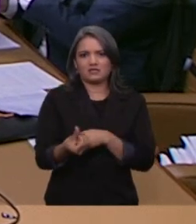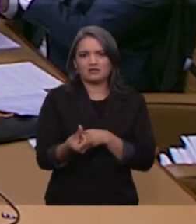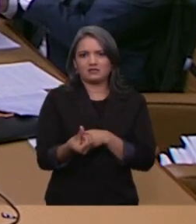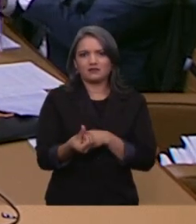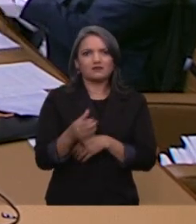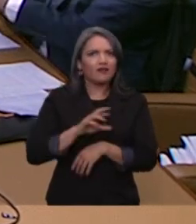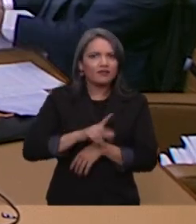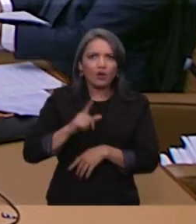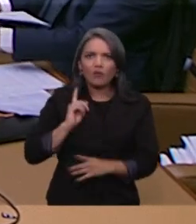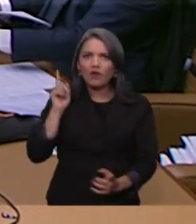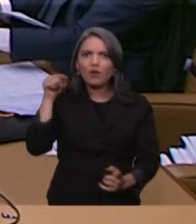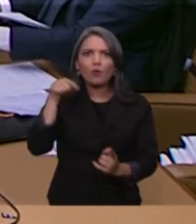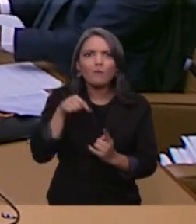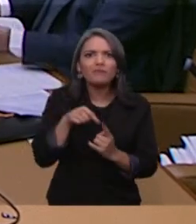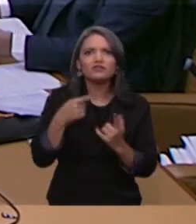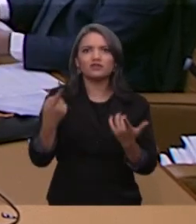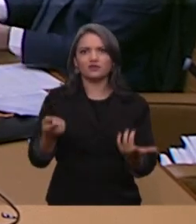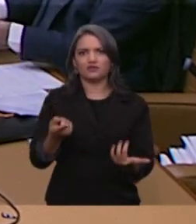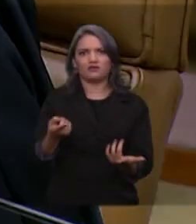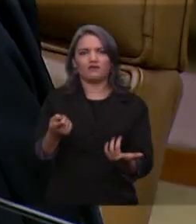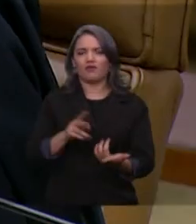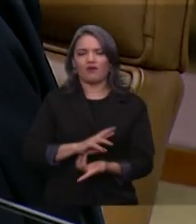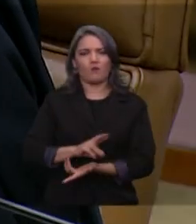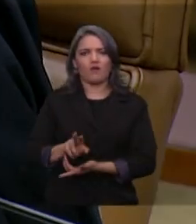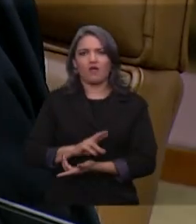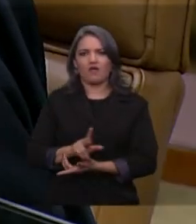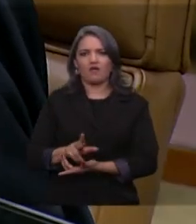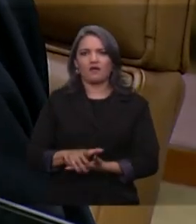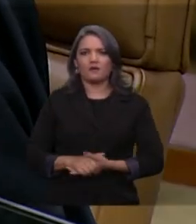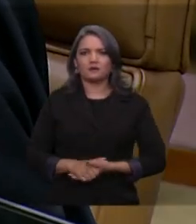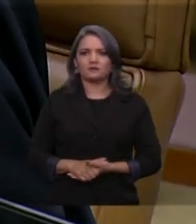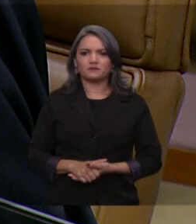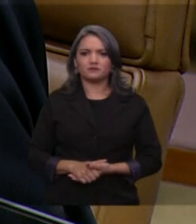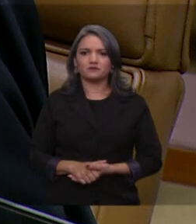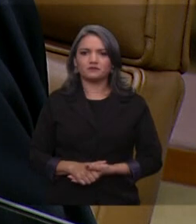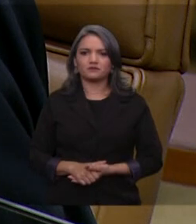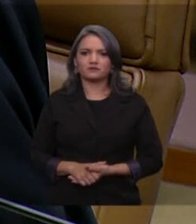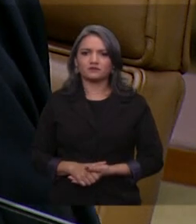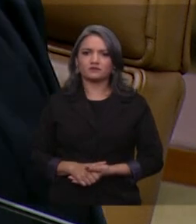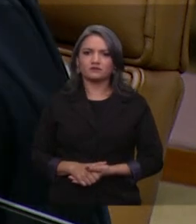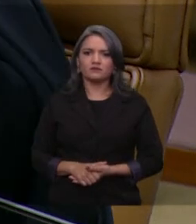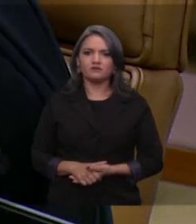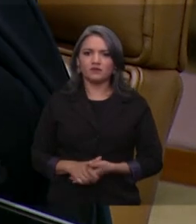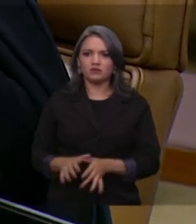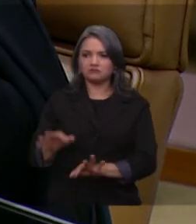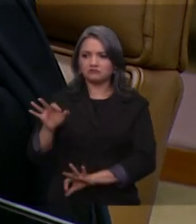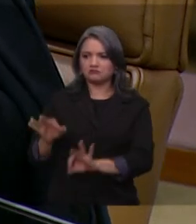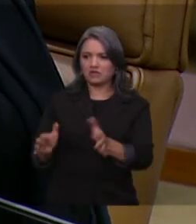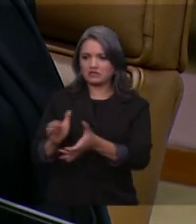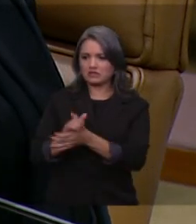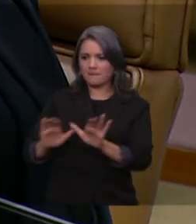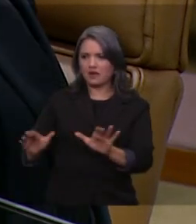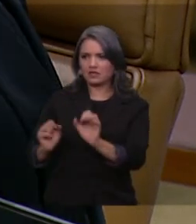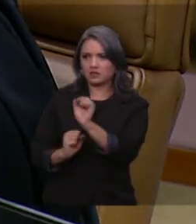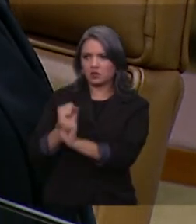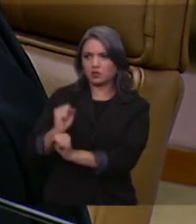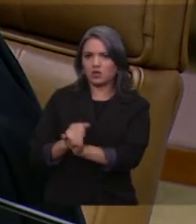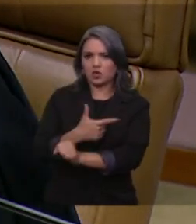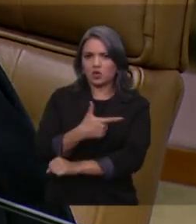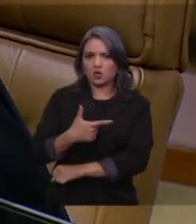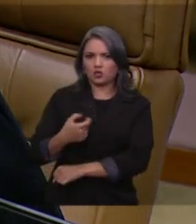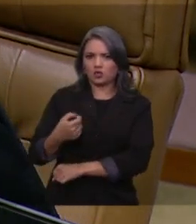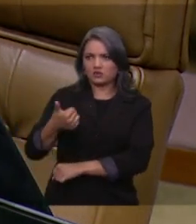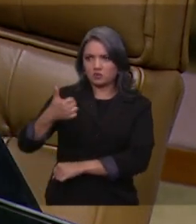o intuito, a finalidade da Emenda 66. A separação judicial desde 2016, com